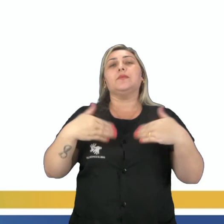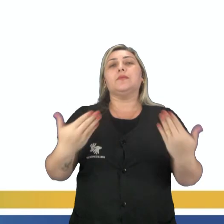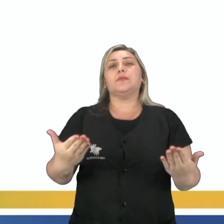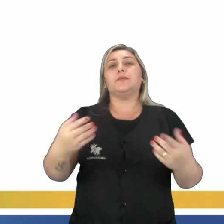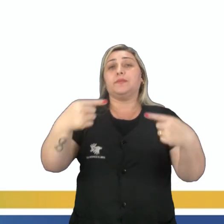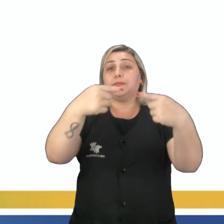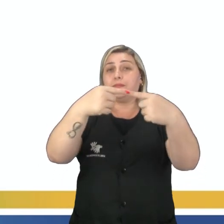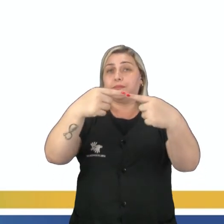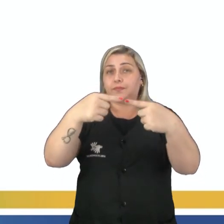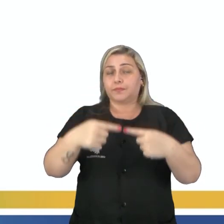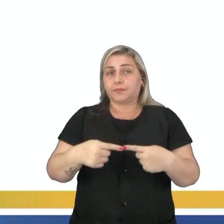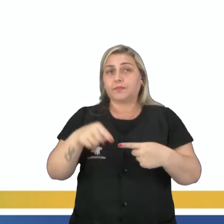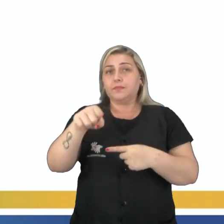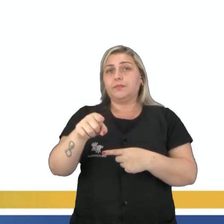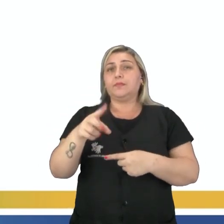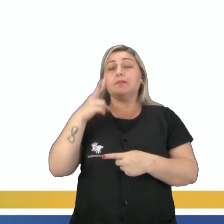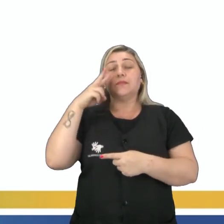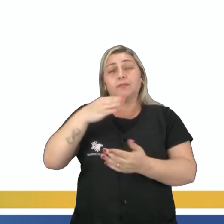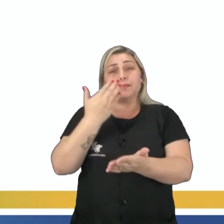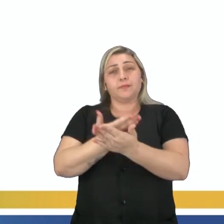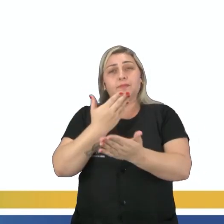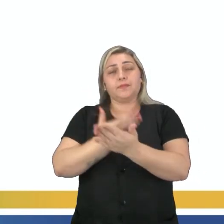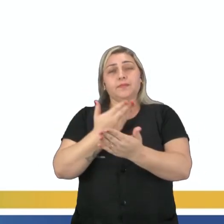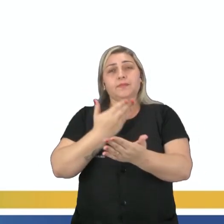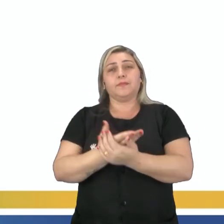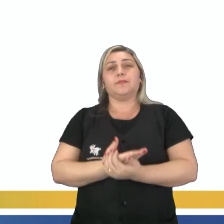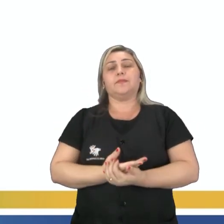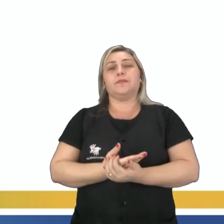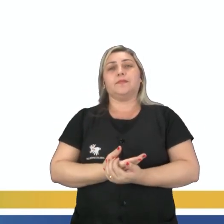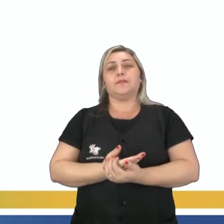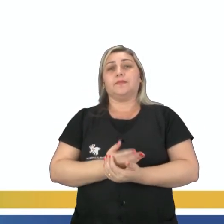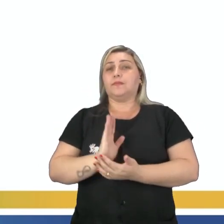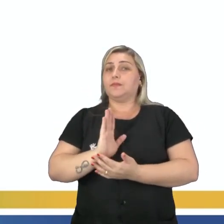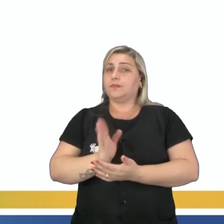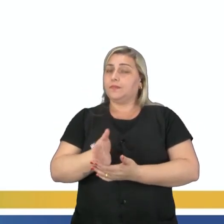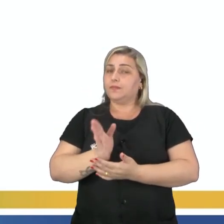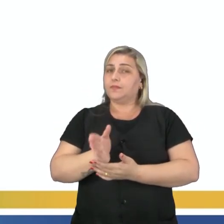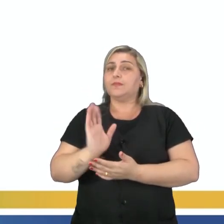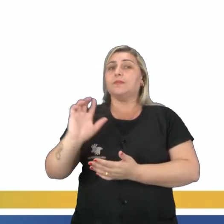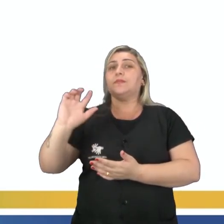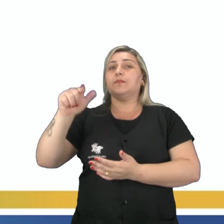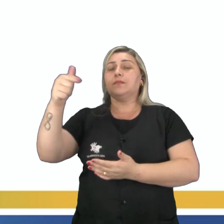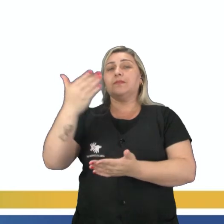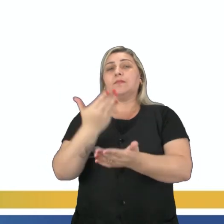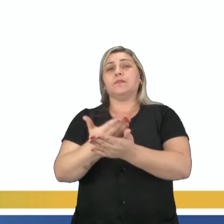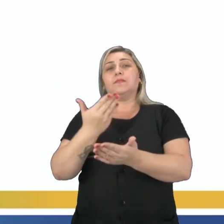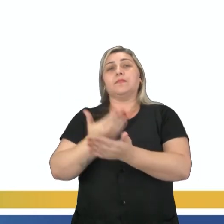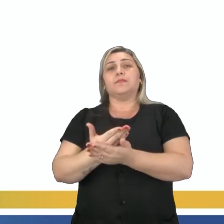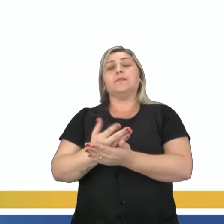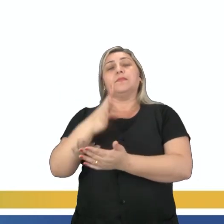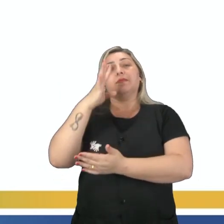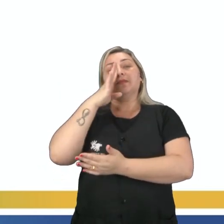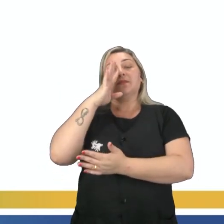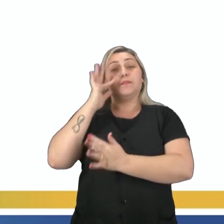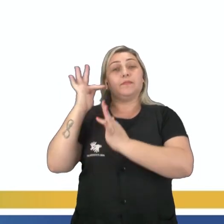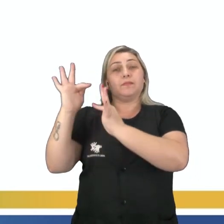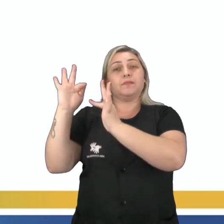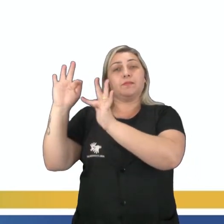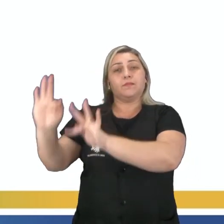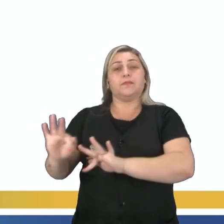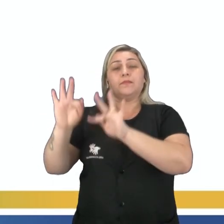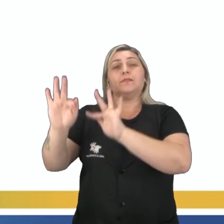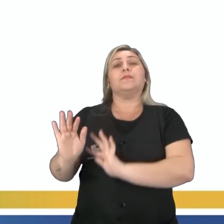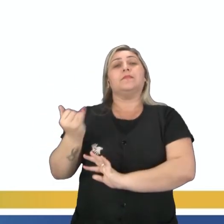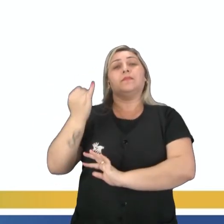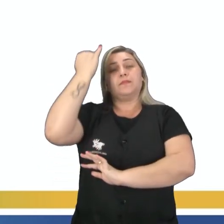de acordo com o que vocês observaram nesta aula, né? E de acordo com o que vocês já vêm acompanhando em outras aulas, sobre o feudalismo, sobre o